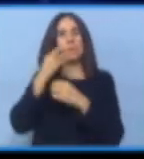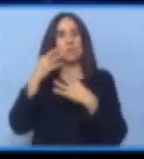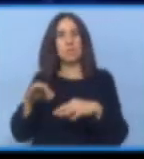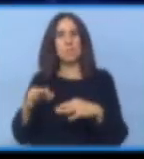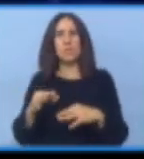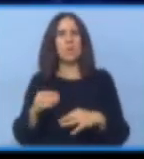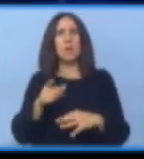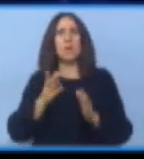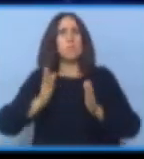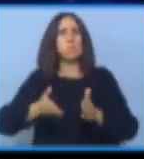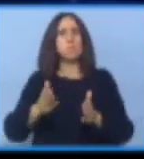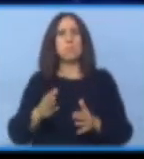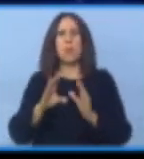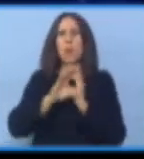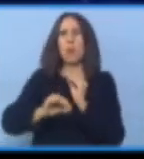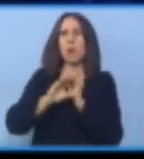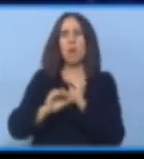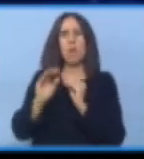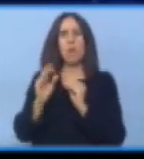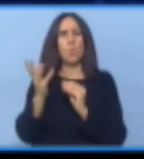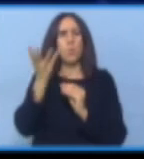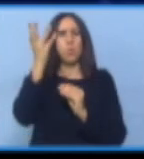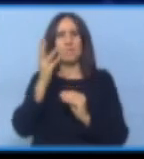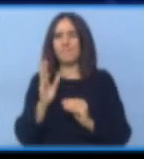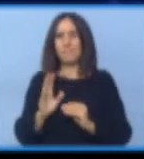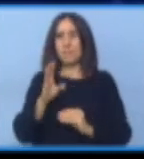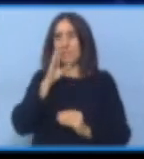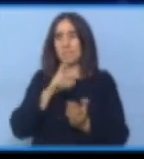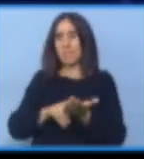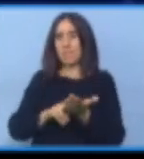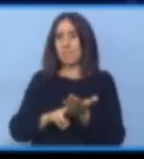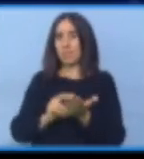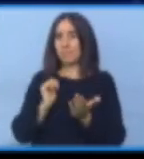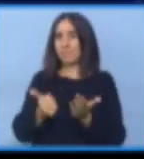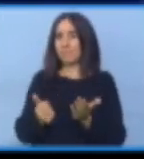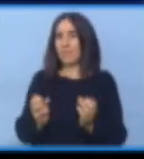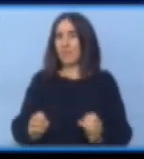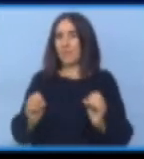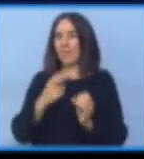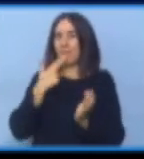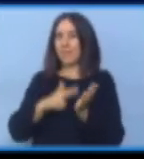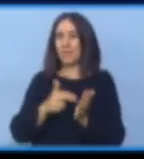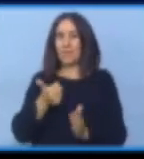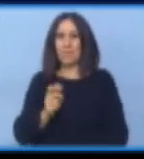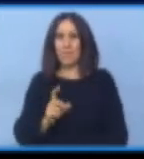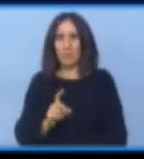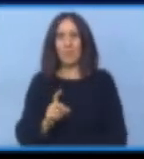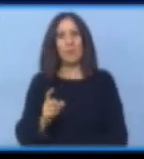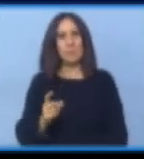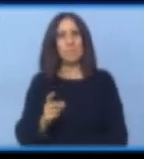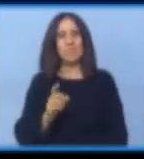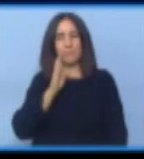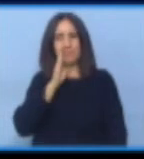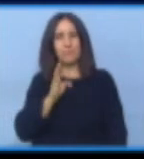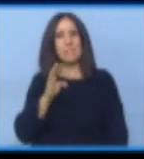Não é preciso grandes conversas. Normalmente, se a razão não é direita, a razão não é boa. Convém dizer as